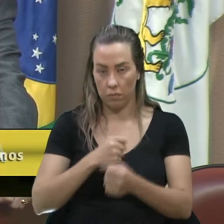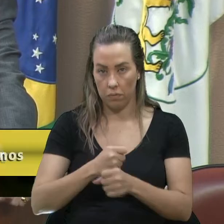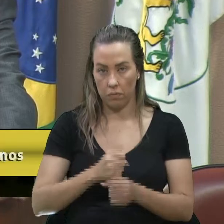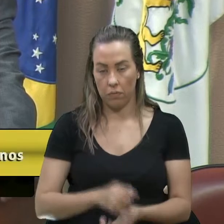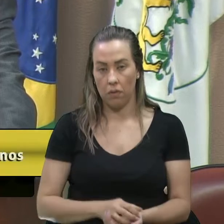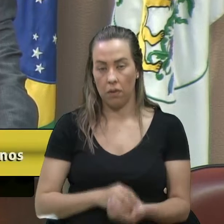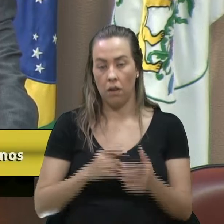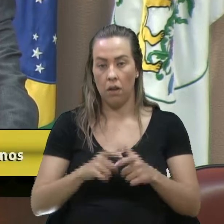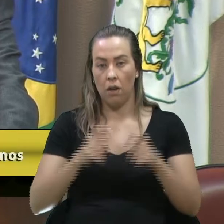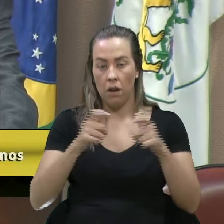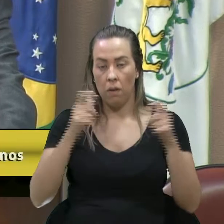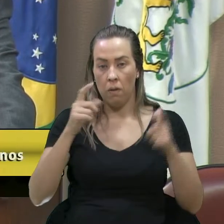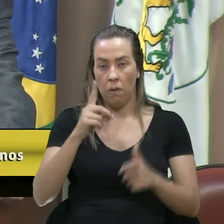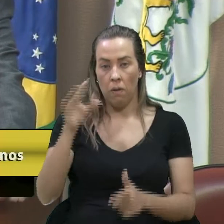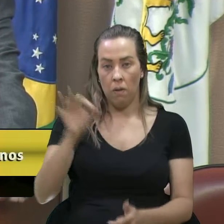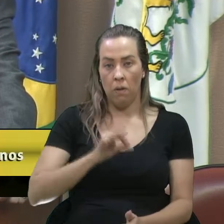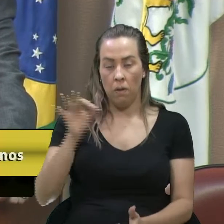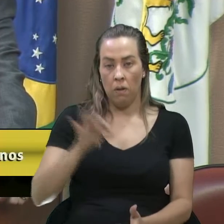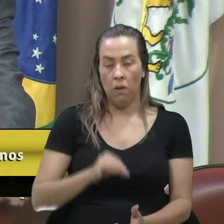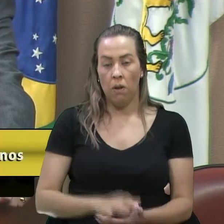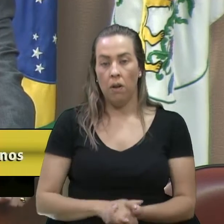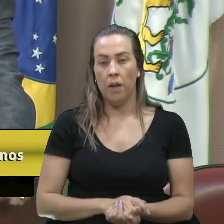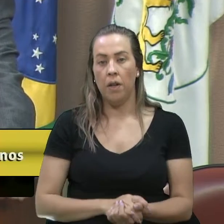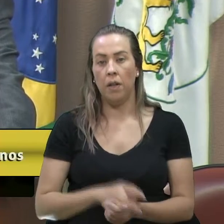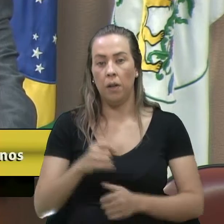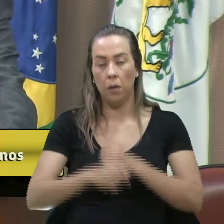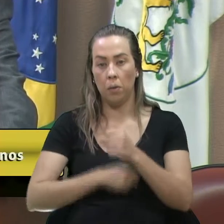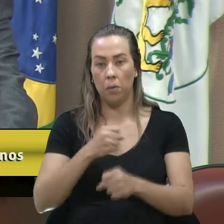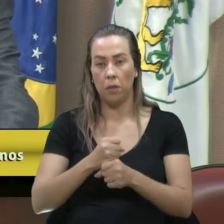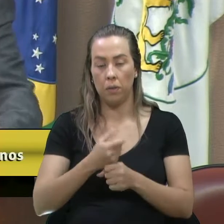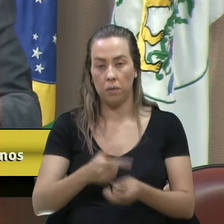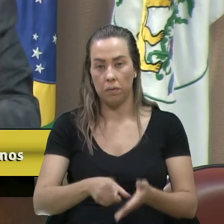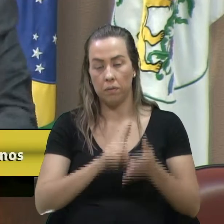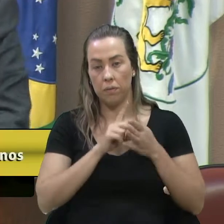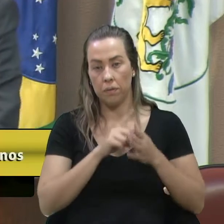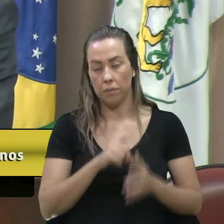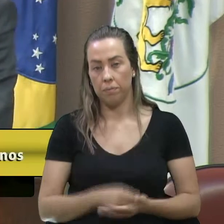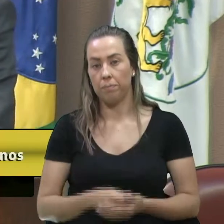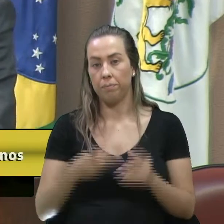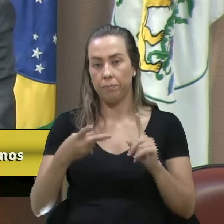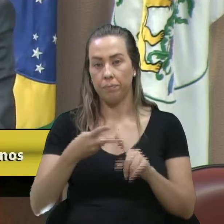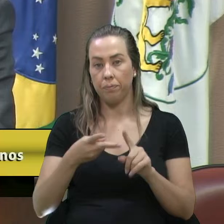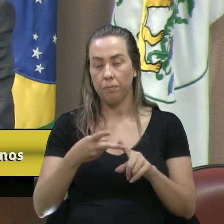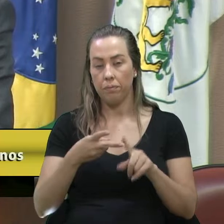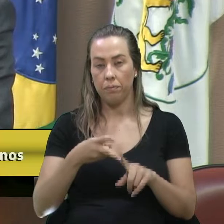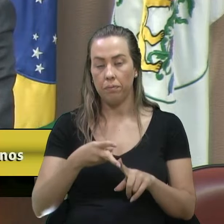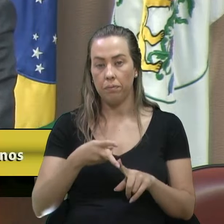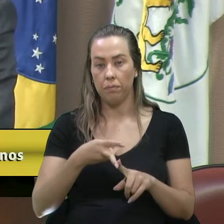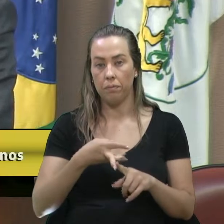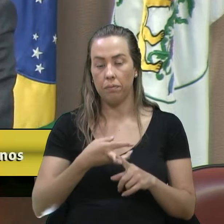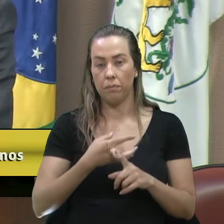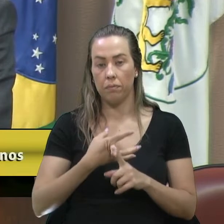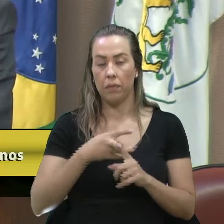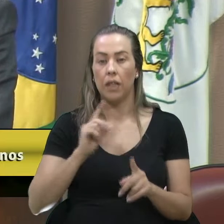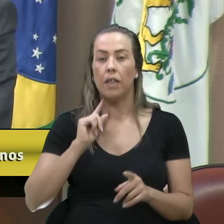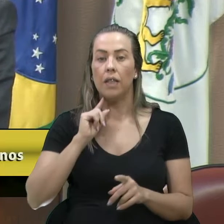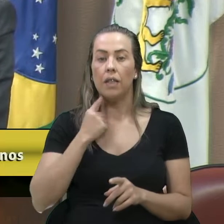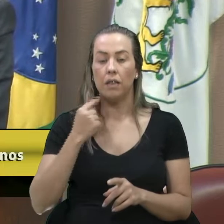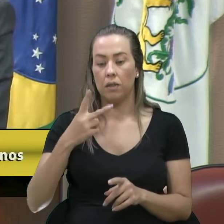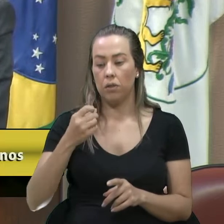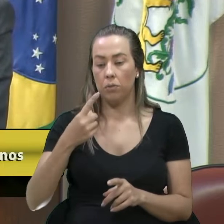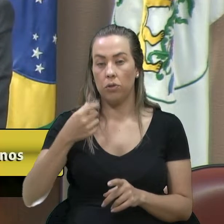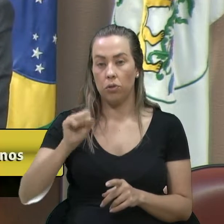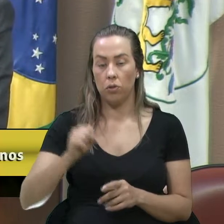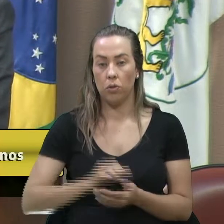um aumento de quase 1% em relação ao ano anterior. Segundo o Panorama dos Resíduos Sólidos de